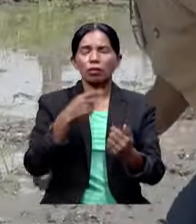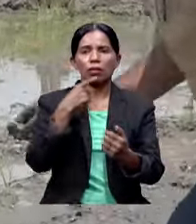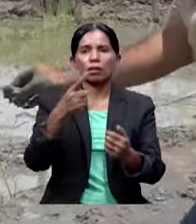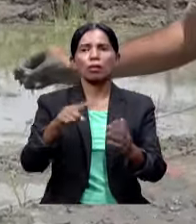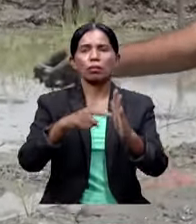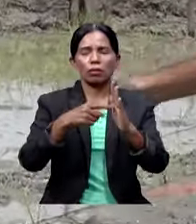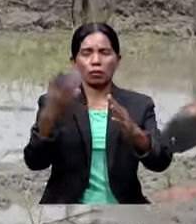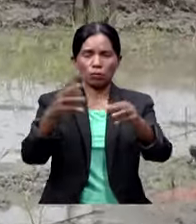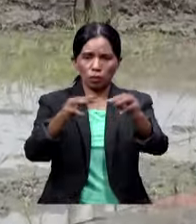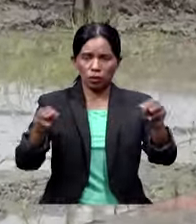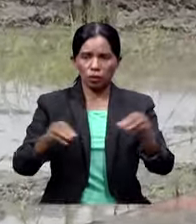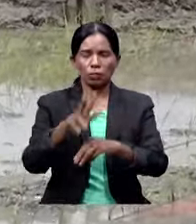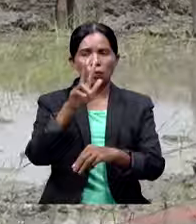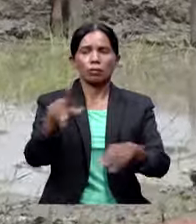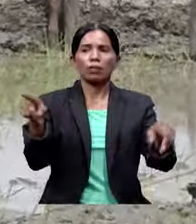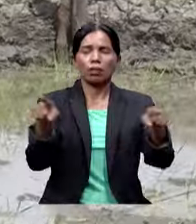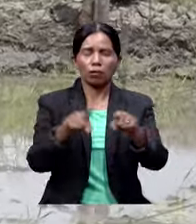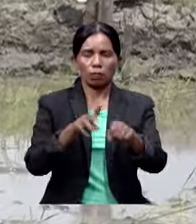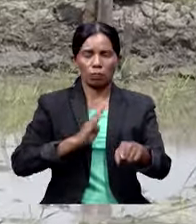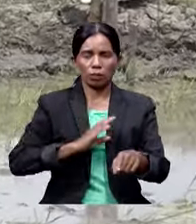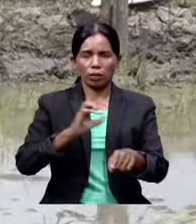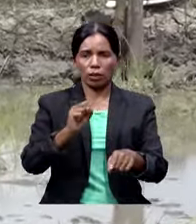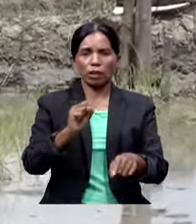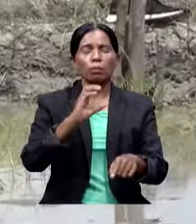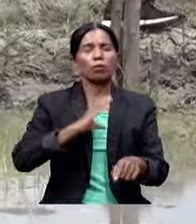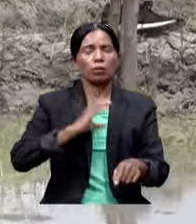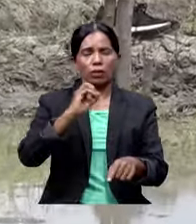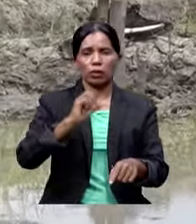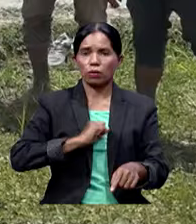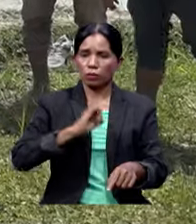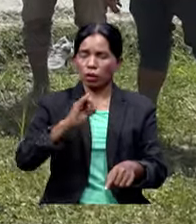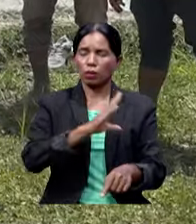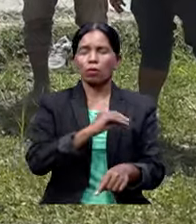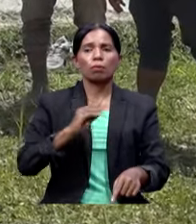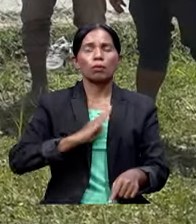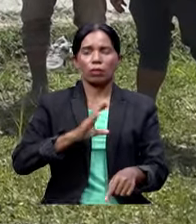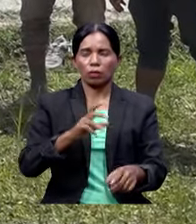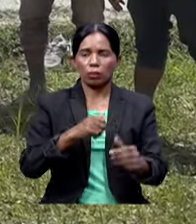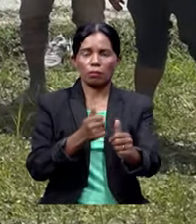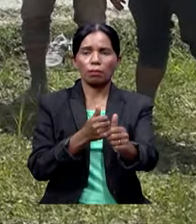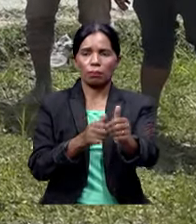ona e munisipi tulu makanesang bobonaro kovalima no bokau no tur plano se continua